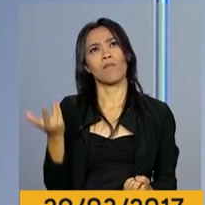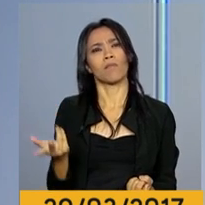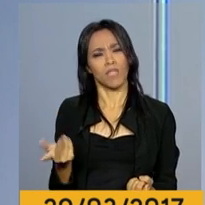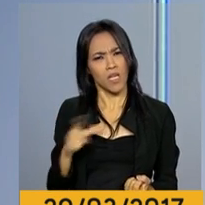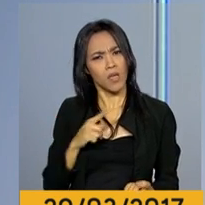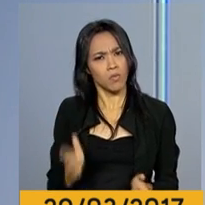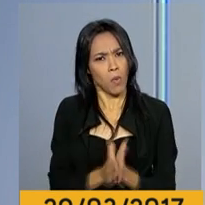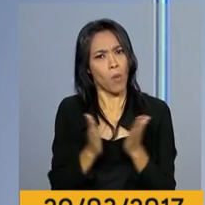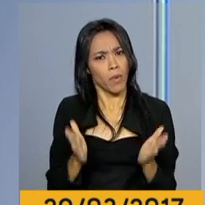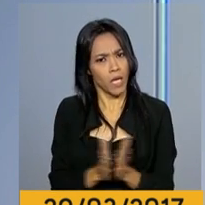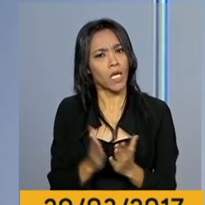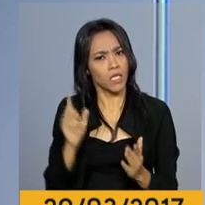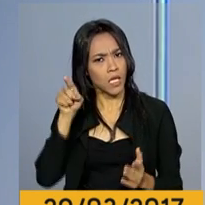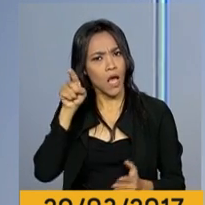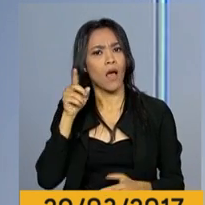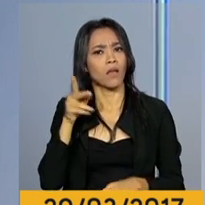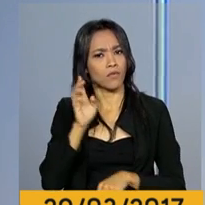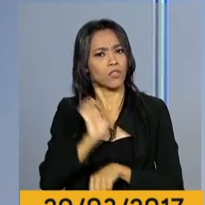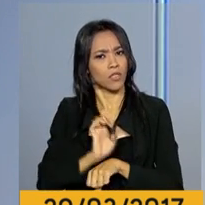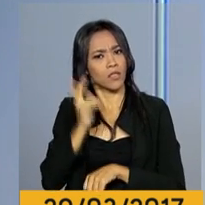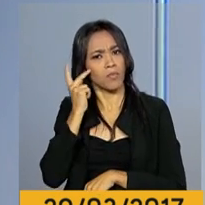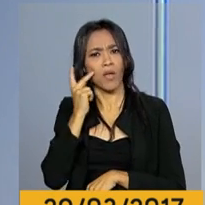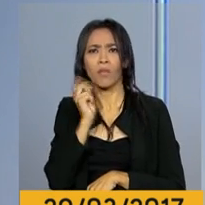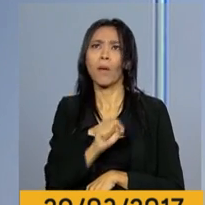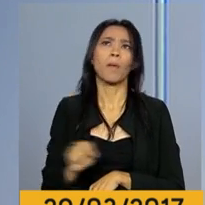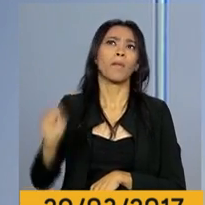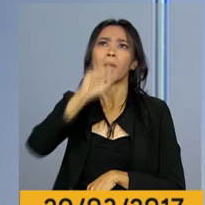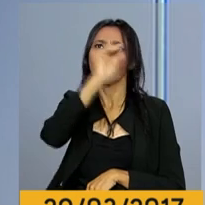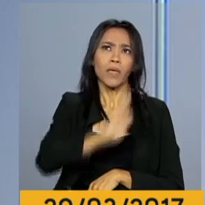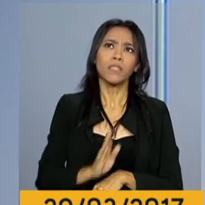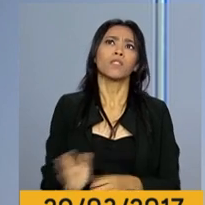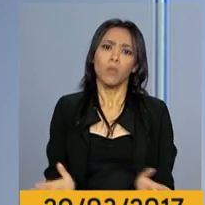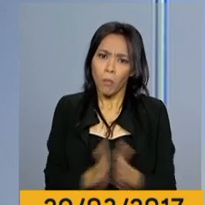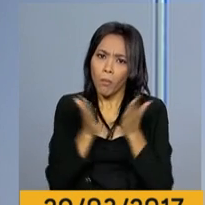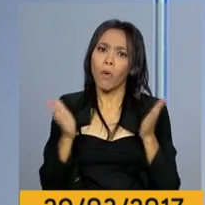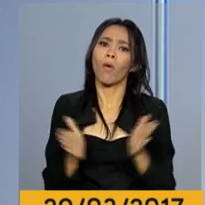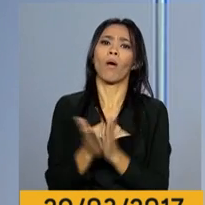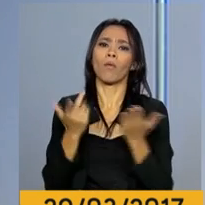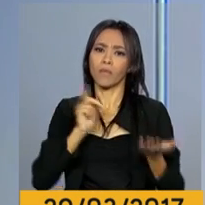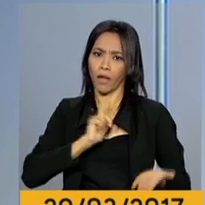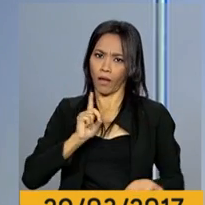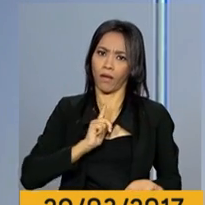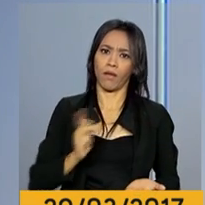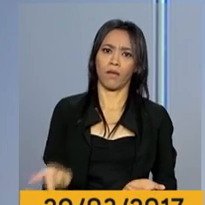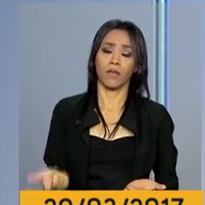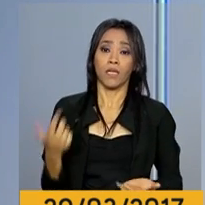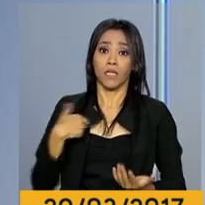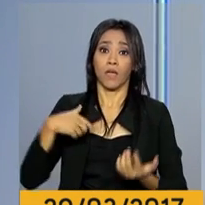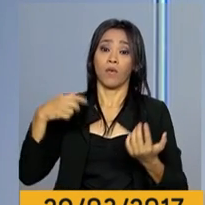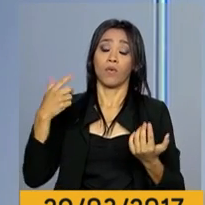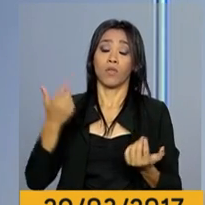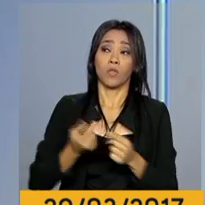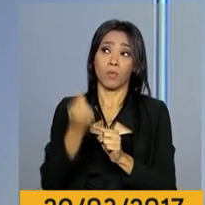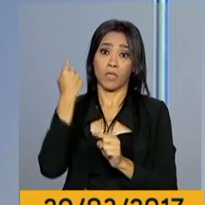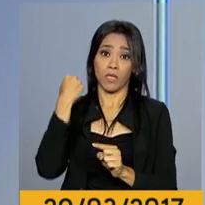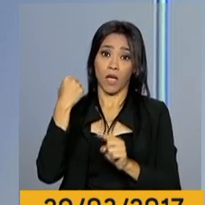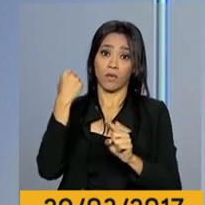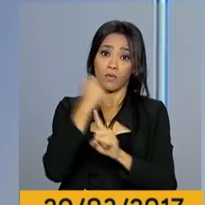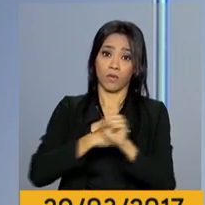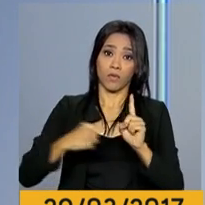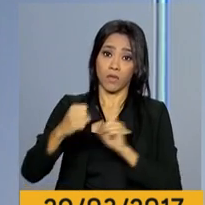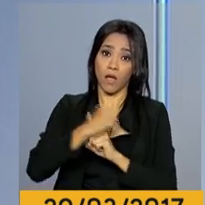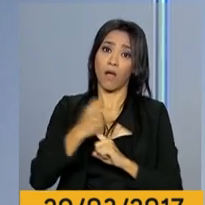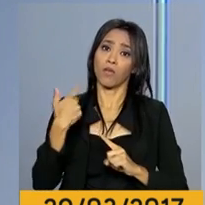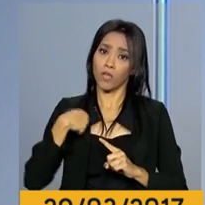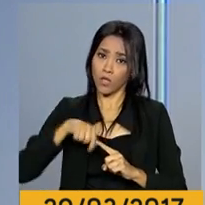são paulo em todo o país uma vez dramática e programa se verificaram no passado que foram por nós